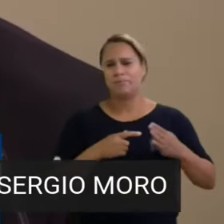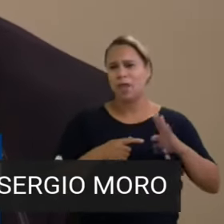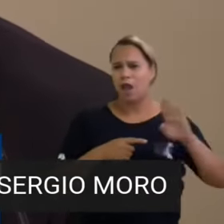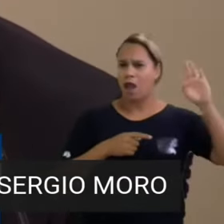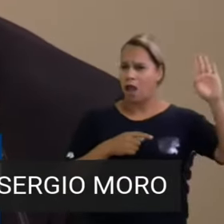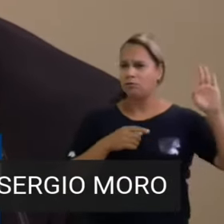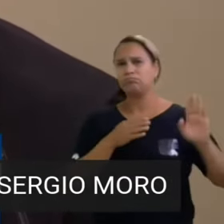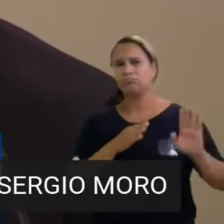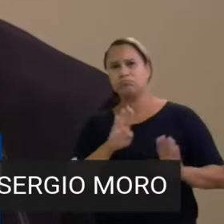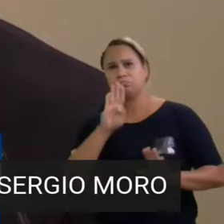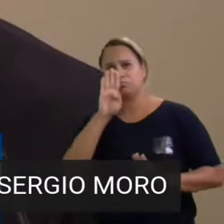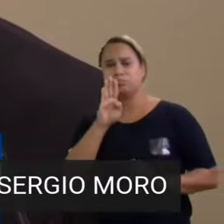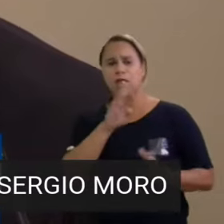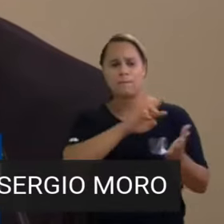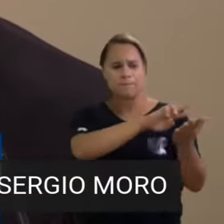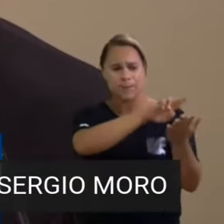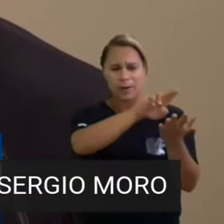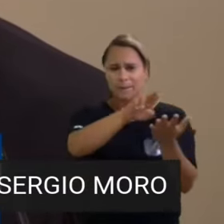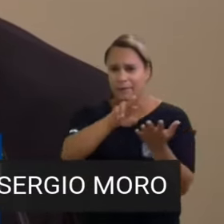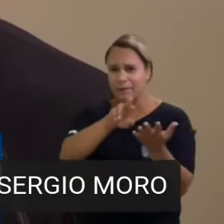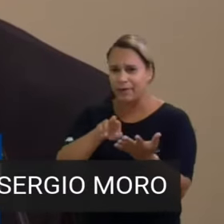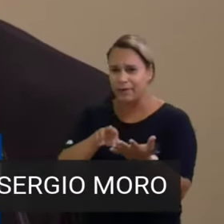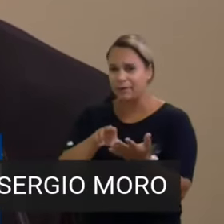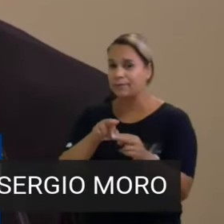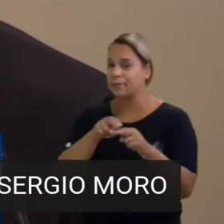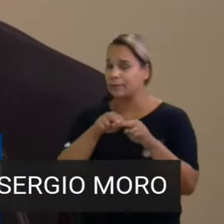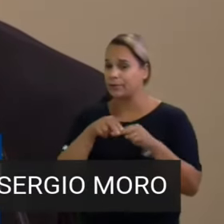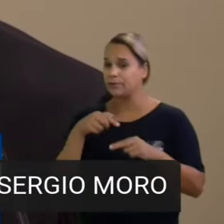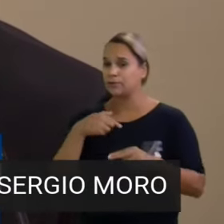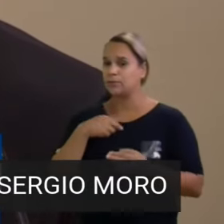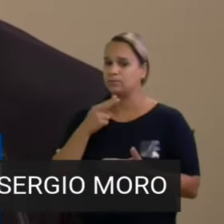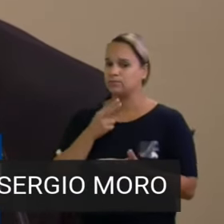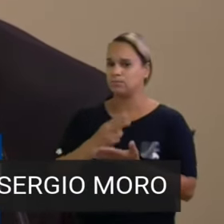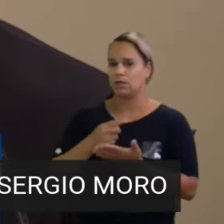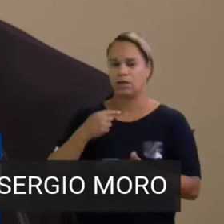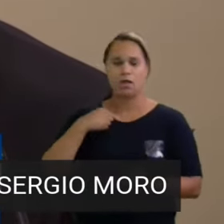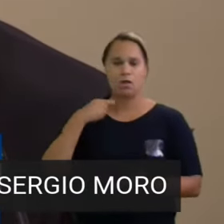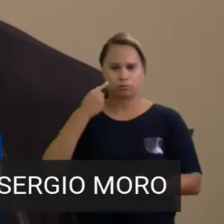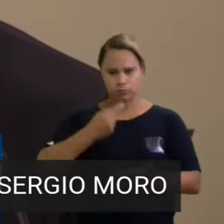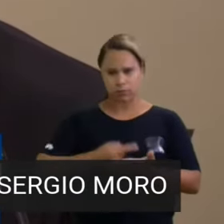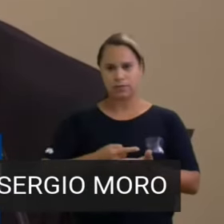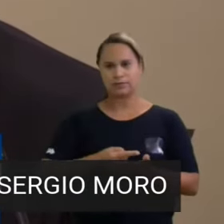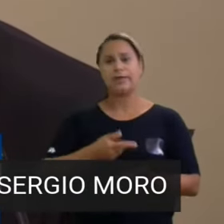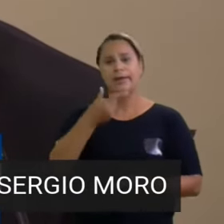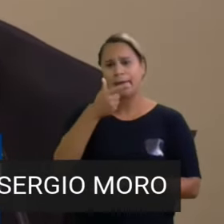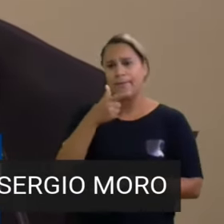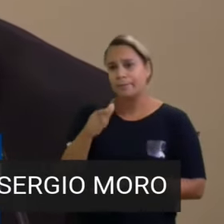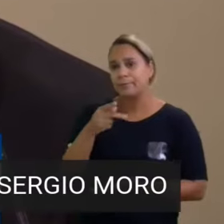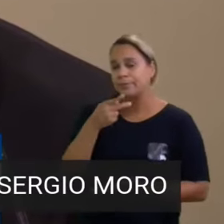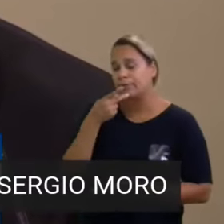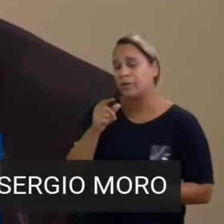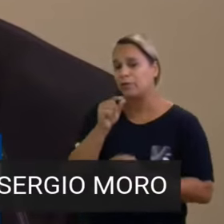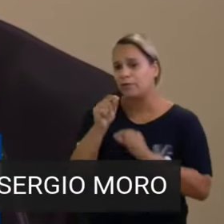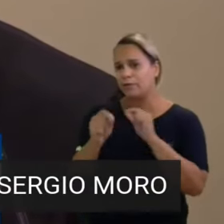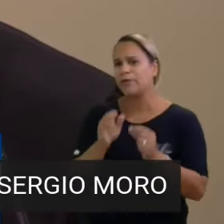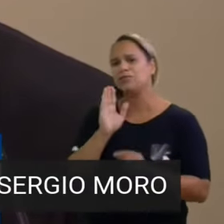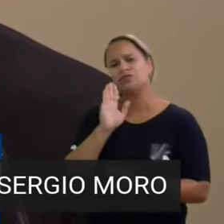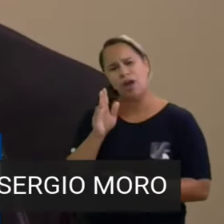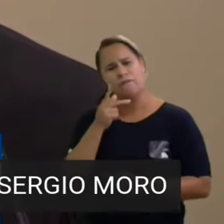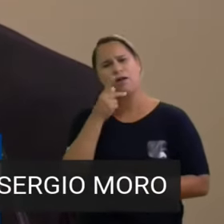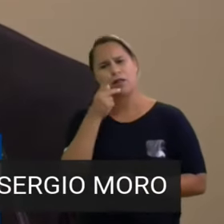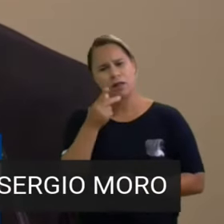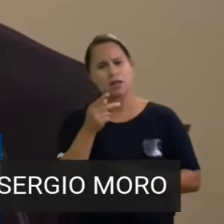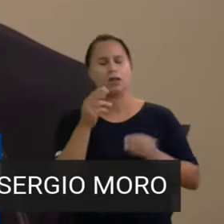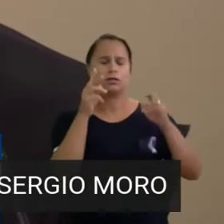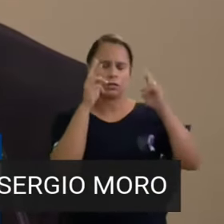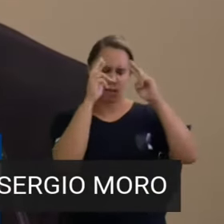Padovani, etc. Então não, por isso que eu mantenho aquilo que decidi. E repito, senhor presidente, aquilo que já falei antes, com todo respeito